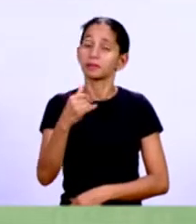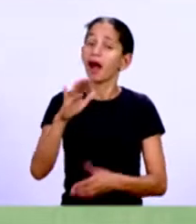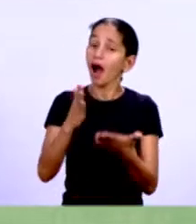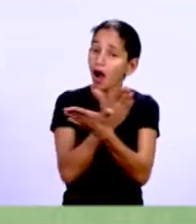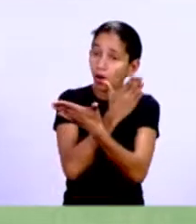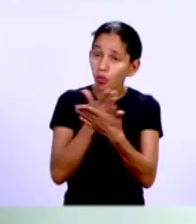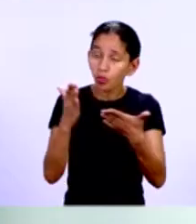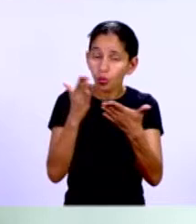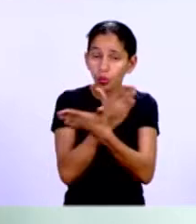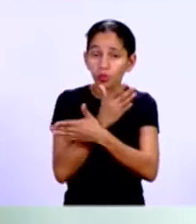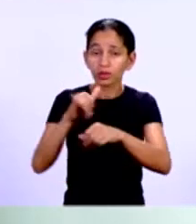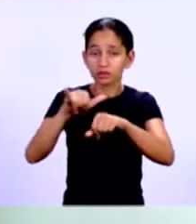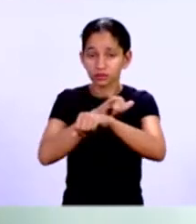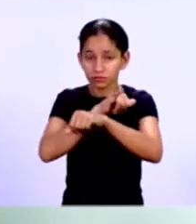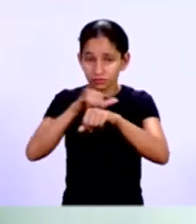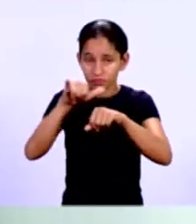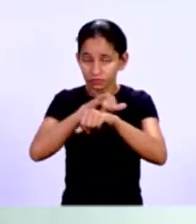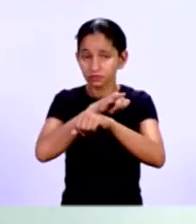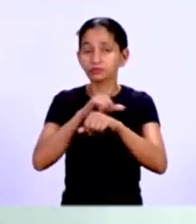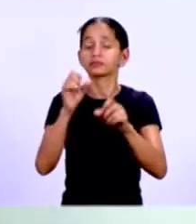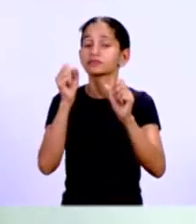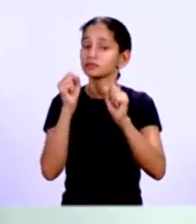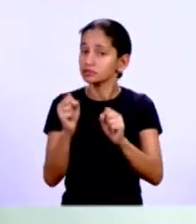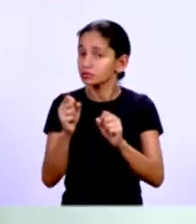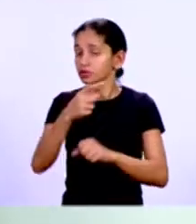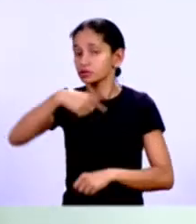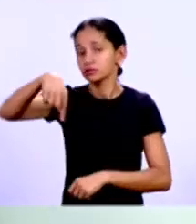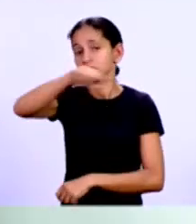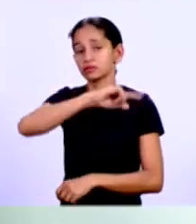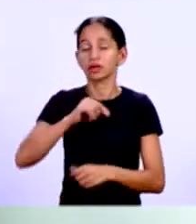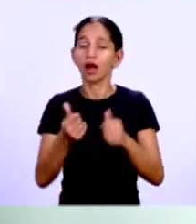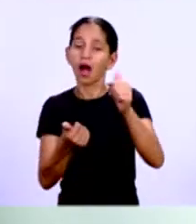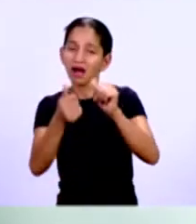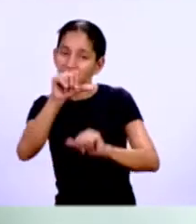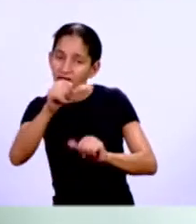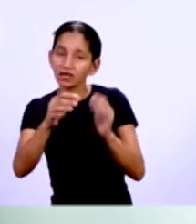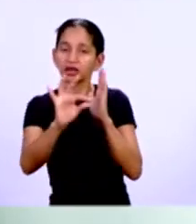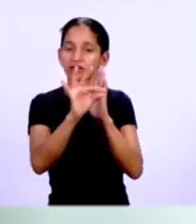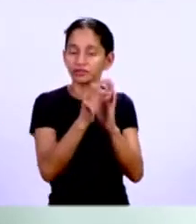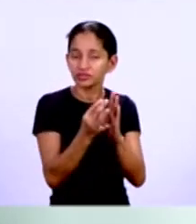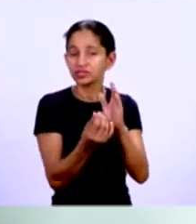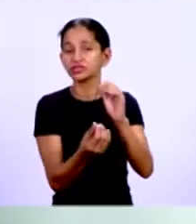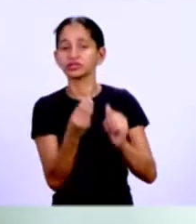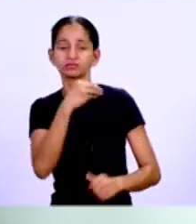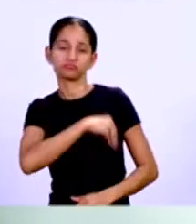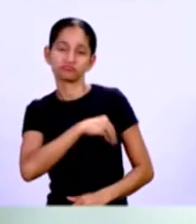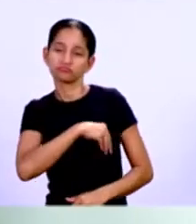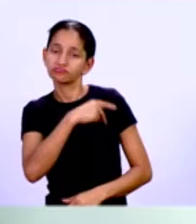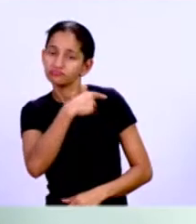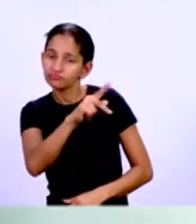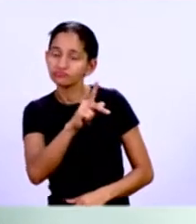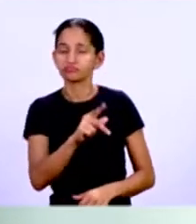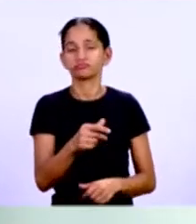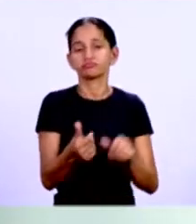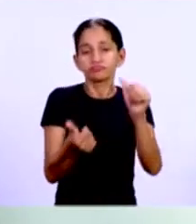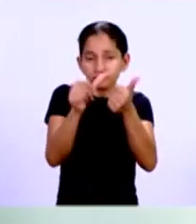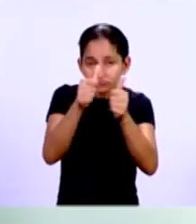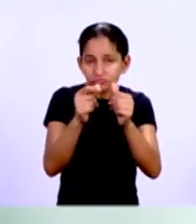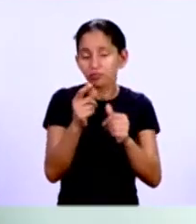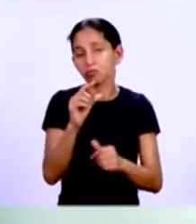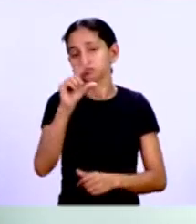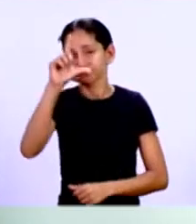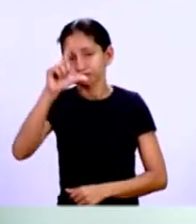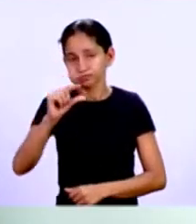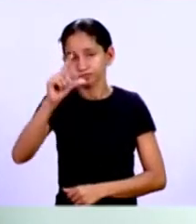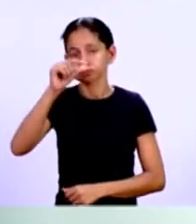então que você tem para mitigar risco é fazer a análise de cadastro, fazer a ficha cadastral, analisar o cadastro do seu cliente, aumentar ou diminuir